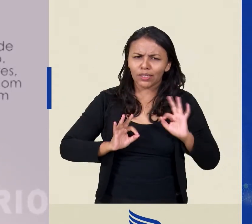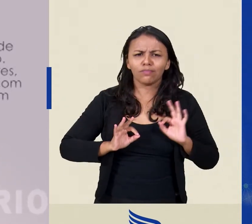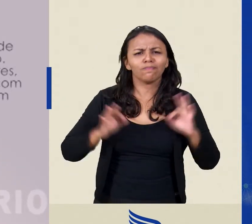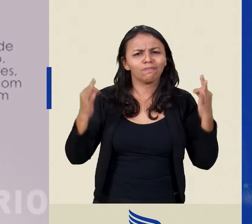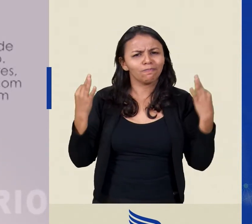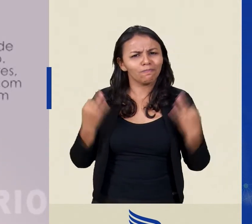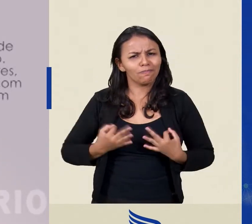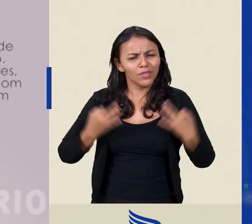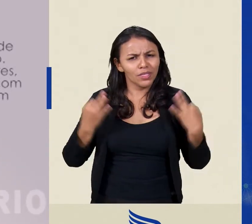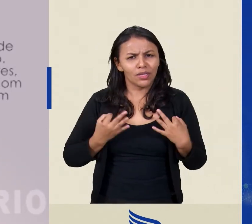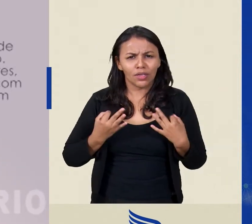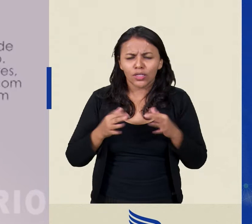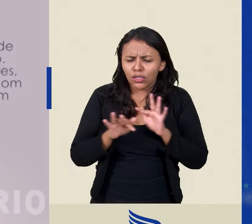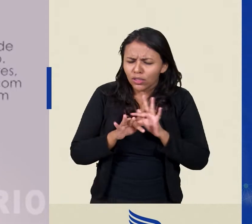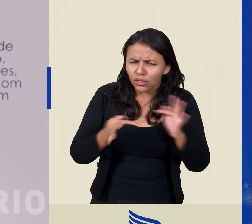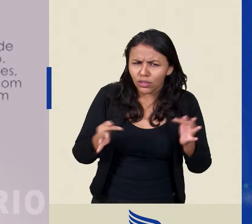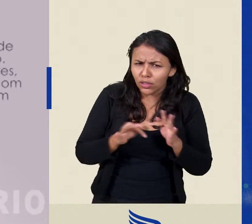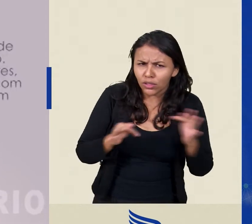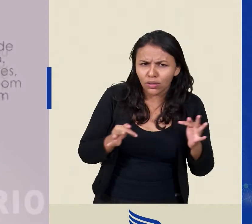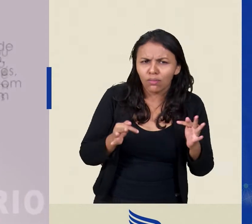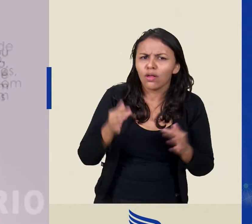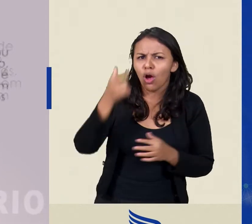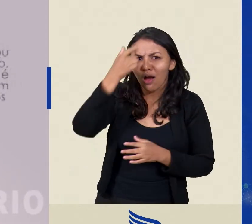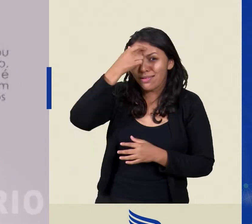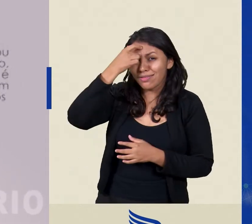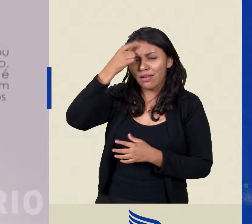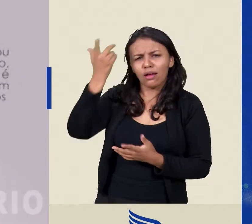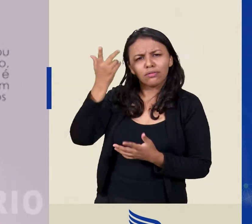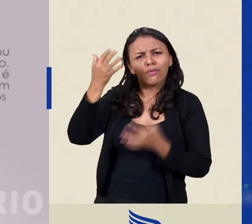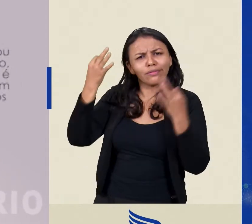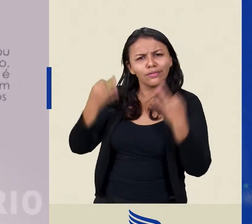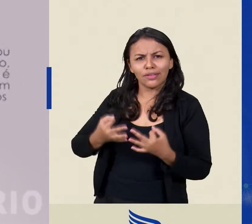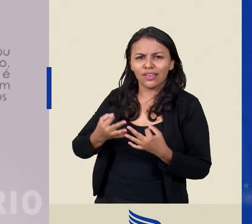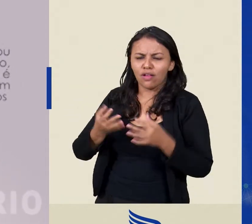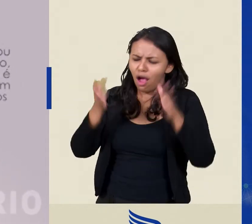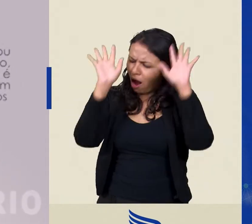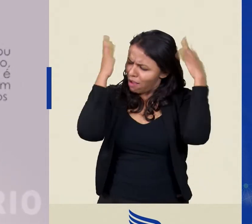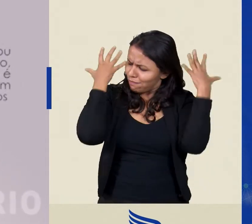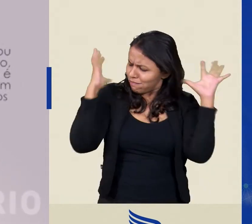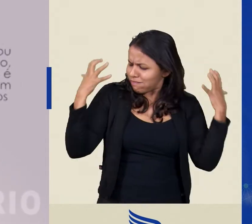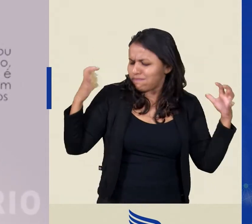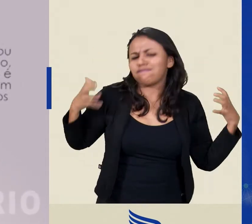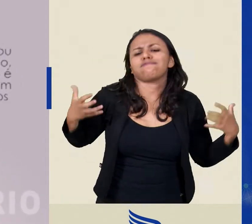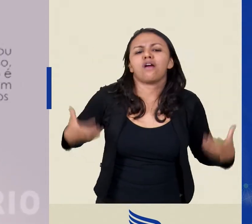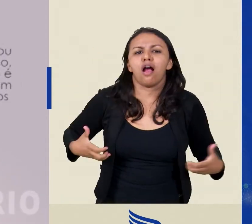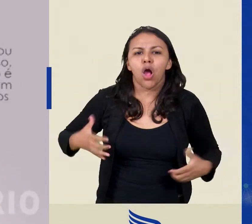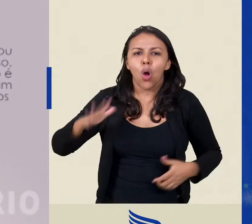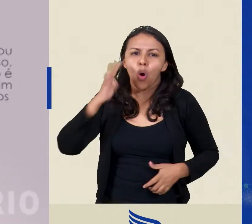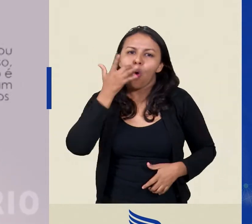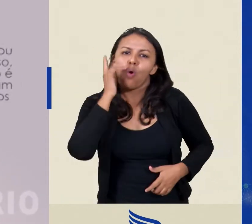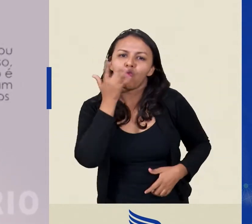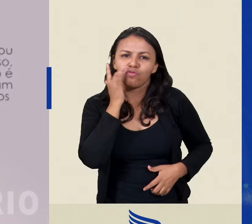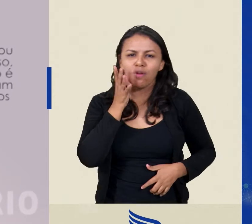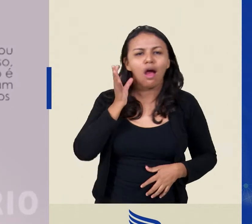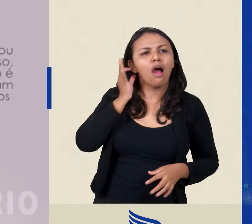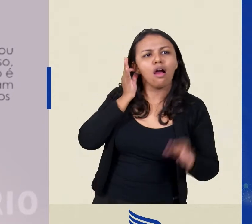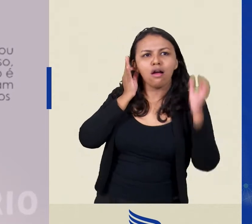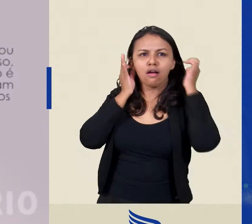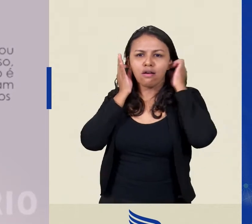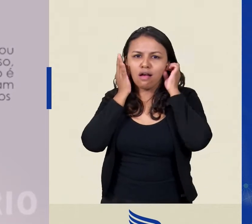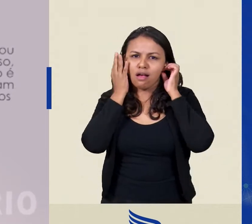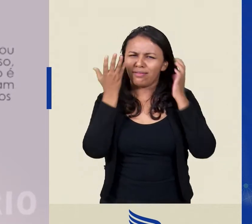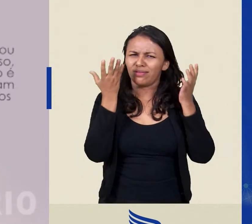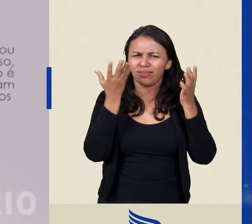ataviem com modéstia e bom senso, não com cabeleira frisada e com ouro ou pérolas ou